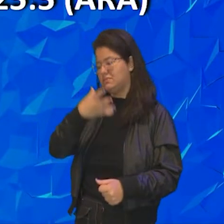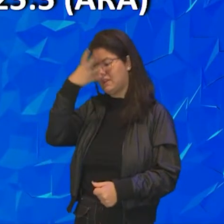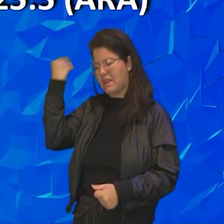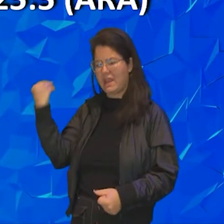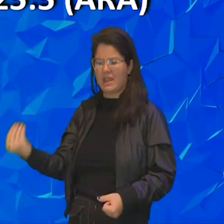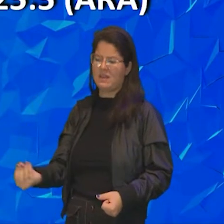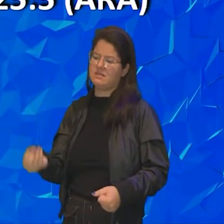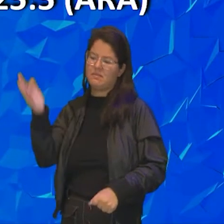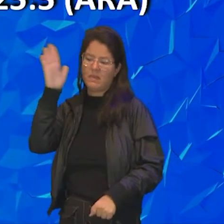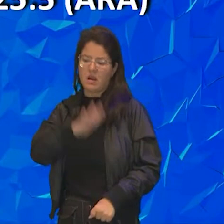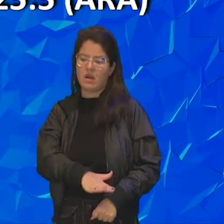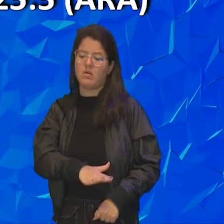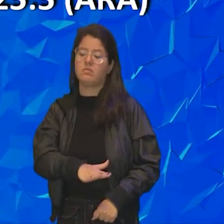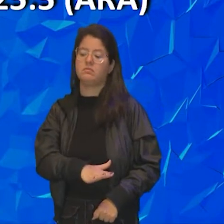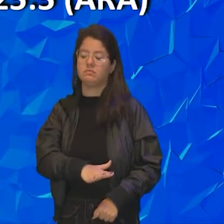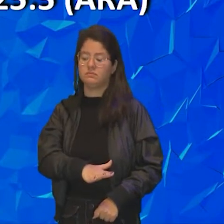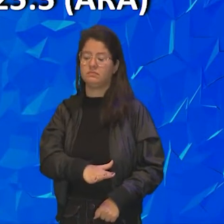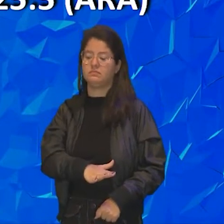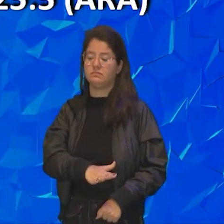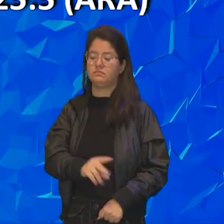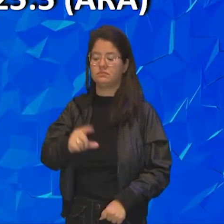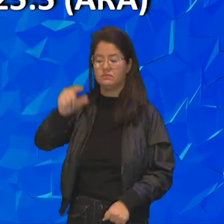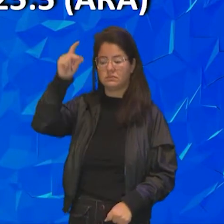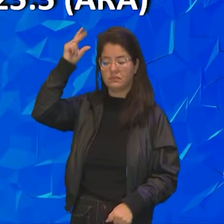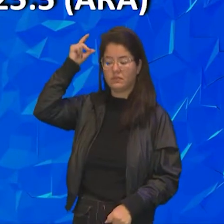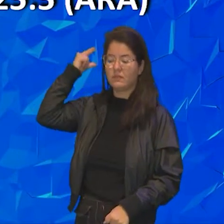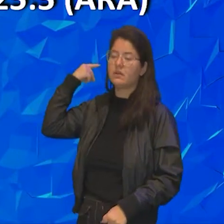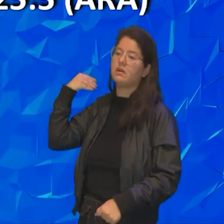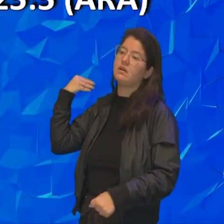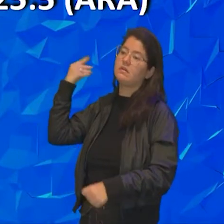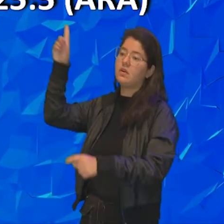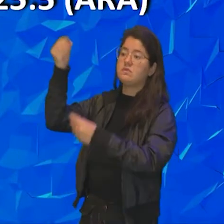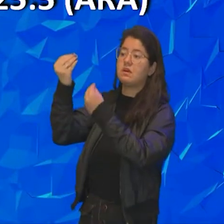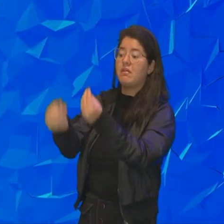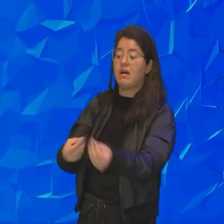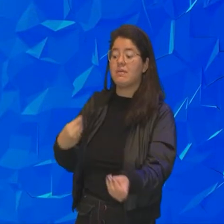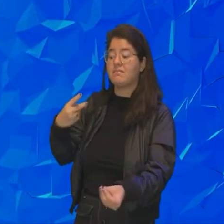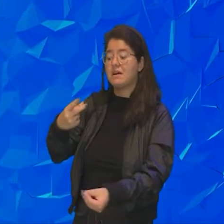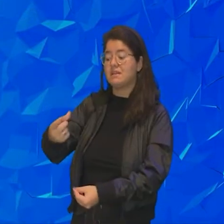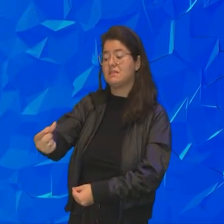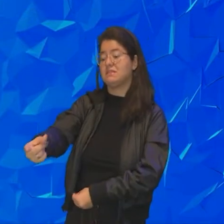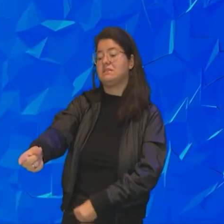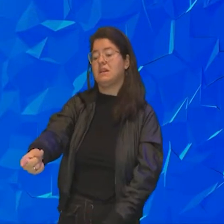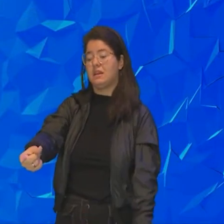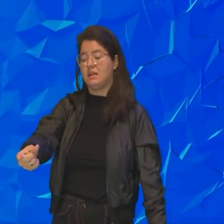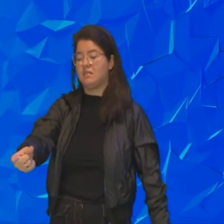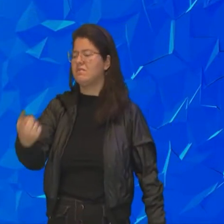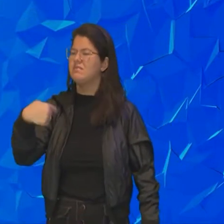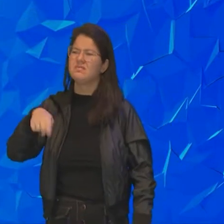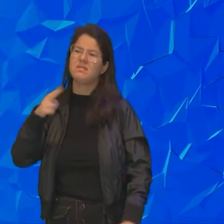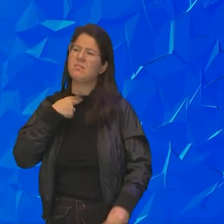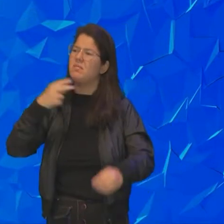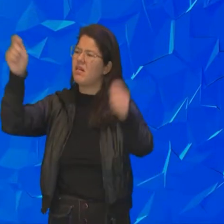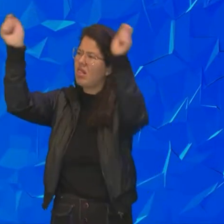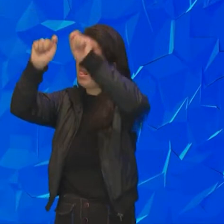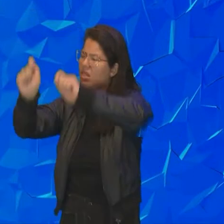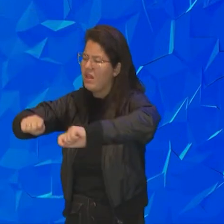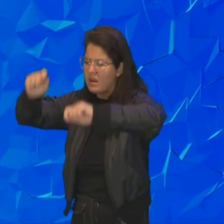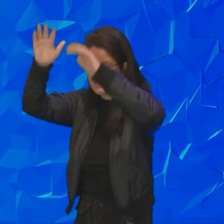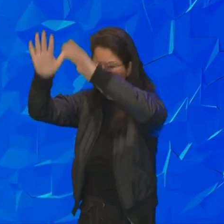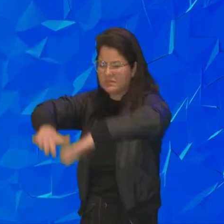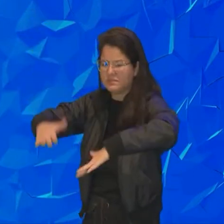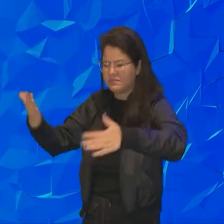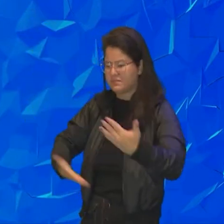que o Senhor vos deu a vossos pais, desde os tempos antigos e para sempre. Não andeis após outros deuses para os servirdes e